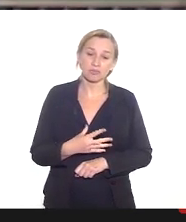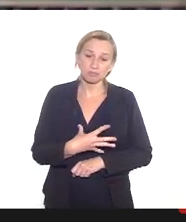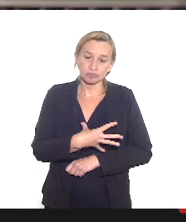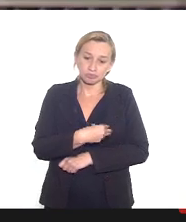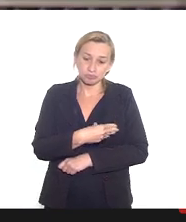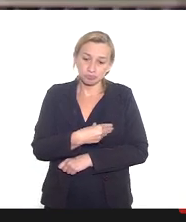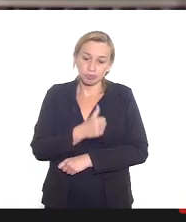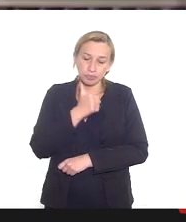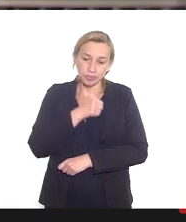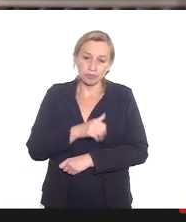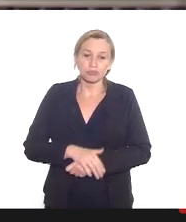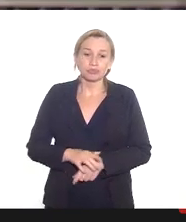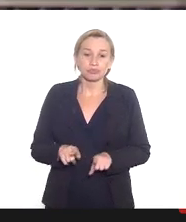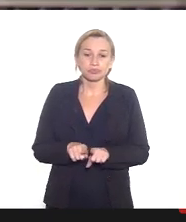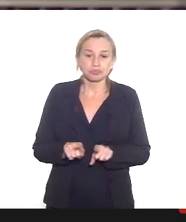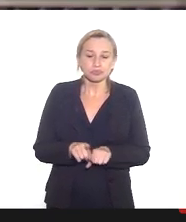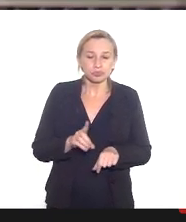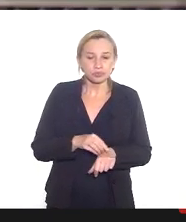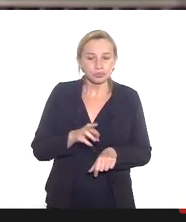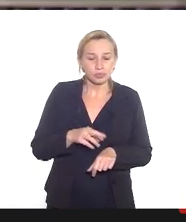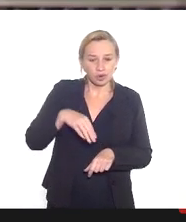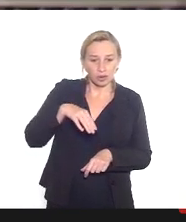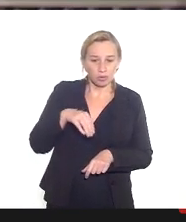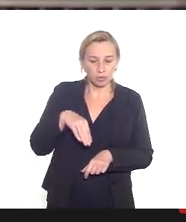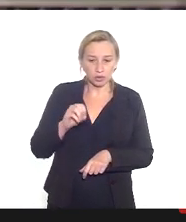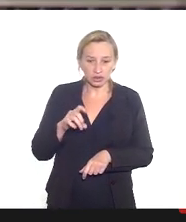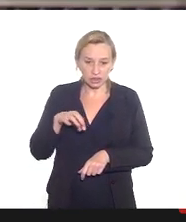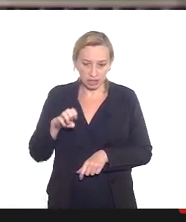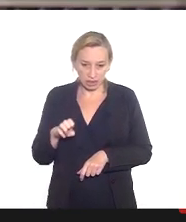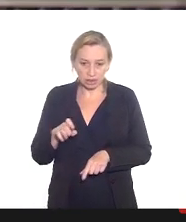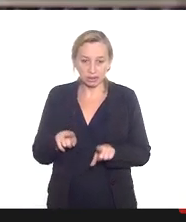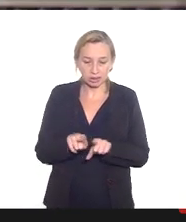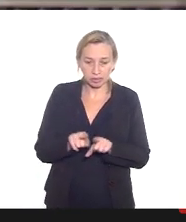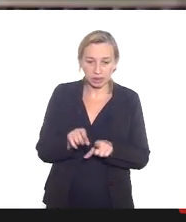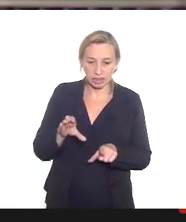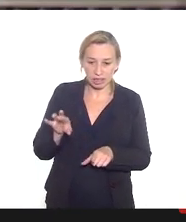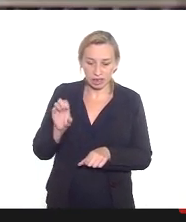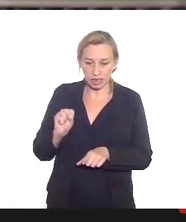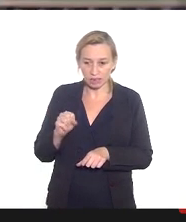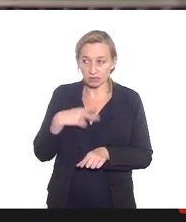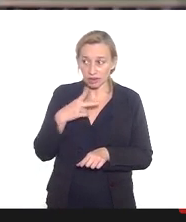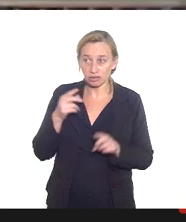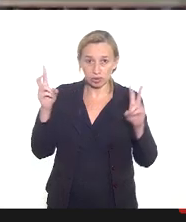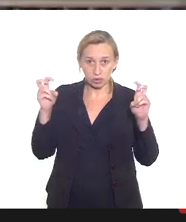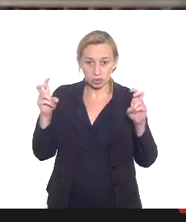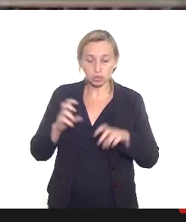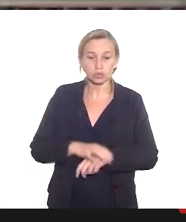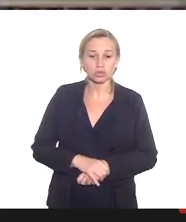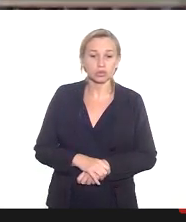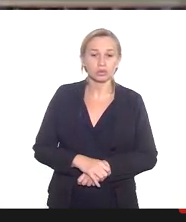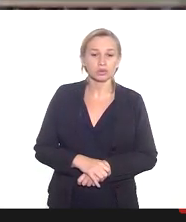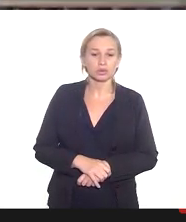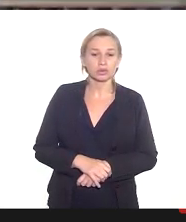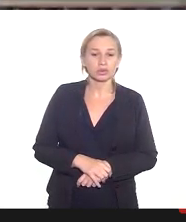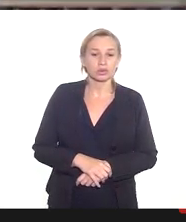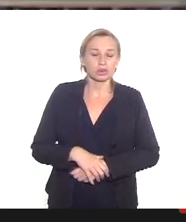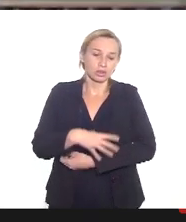e a doutora Monique e o Dr Carlos fizeram ponderações sobre essa questão das